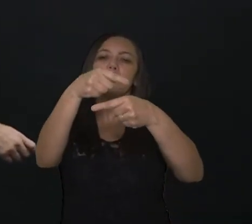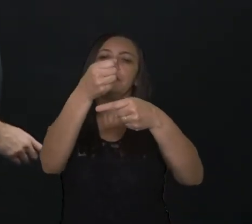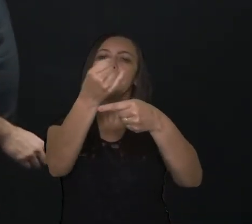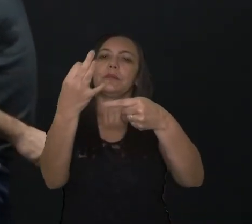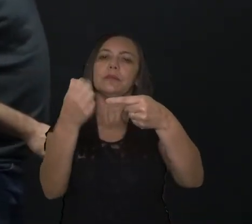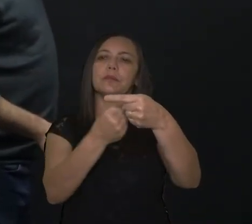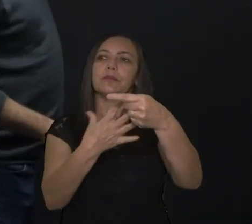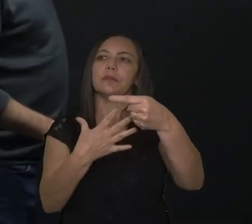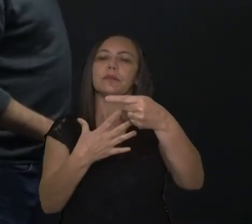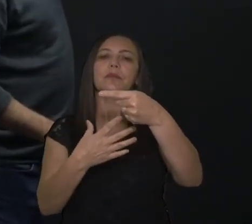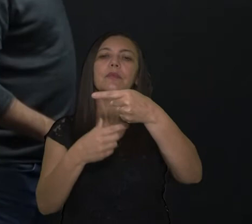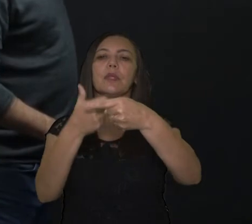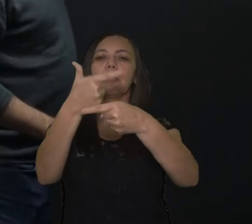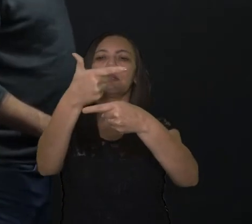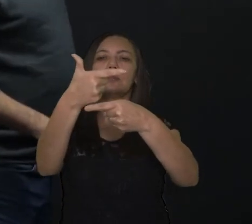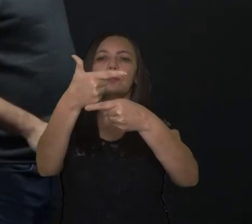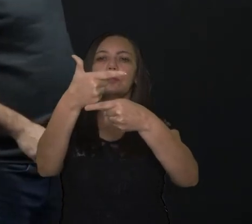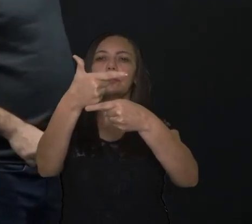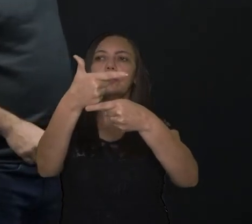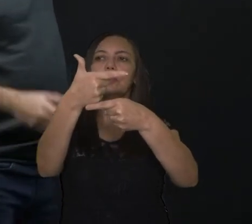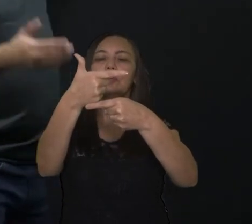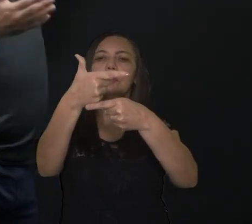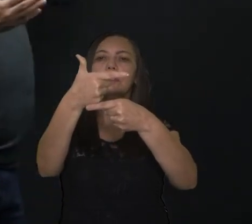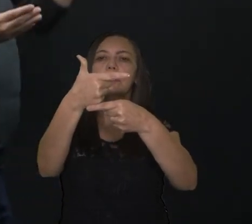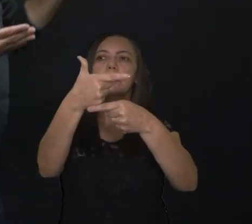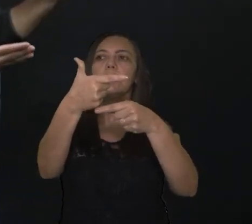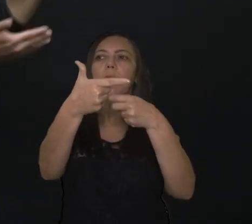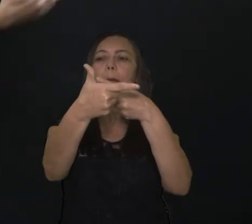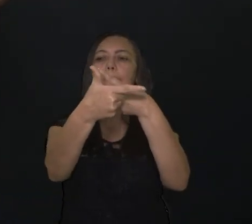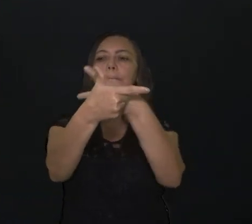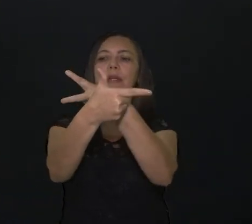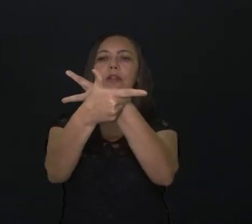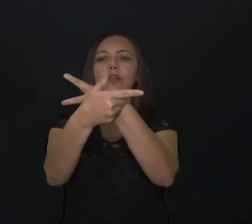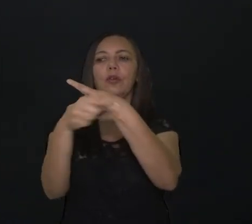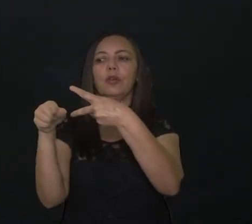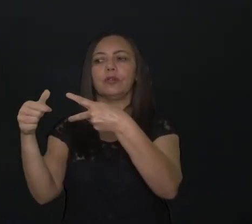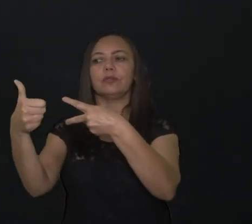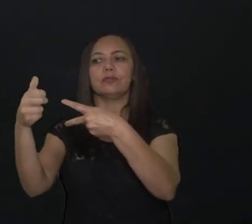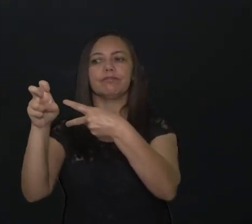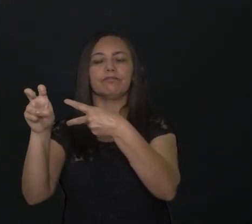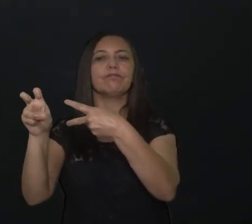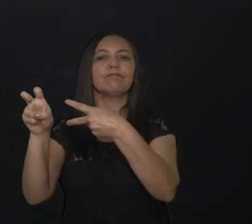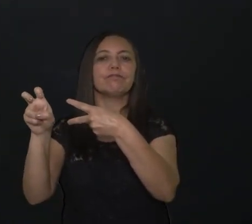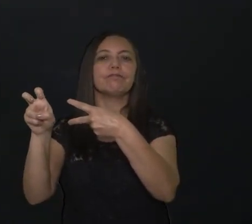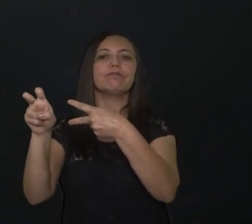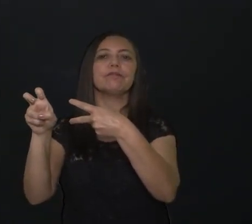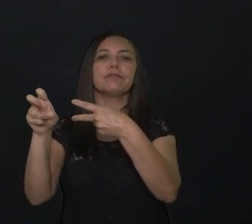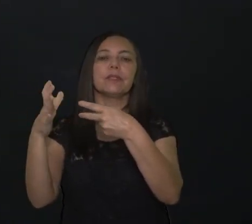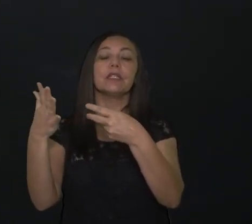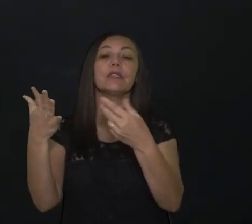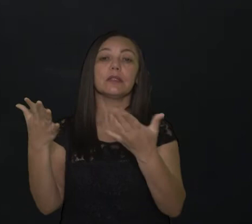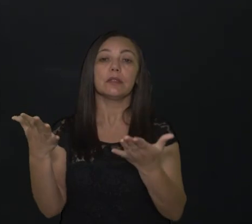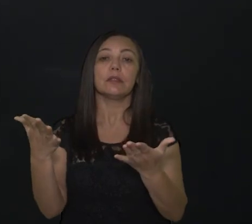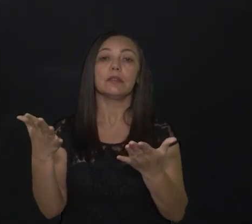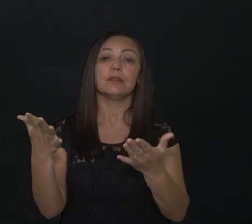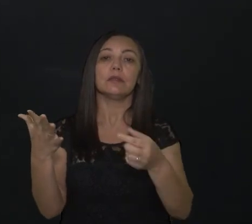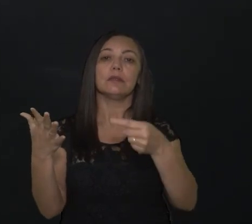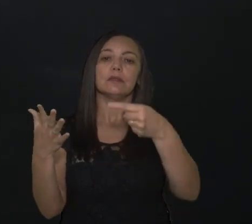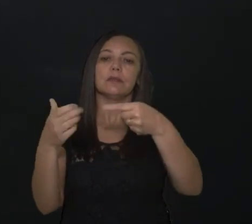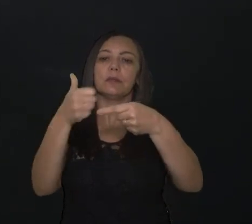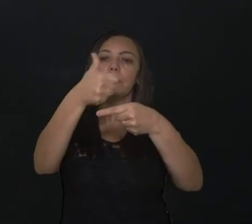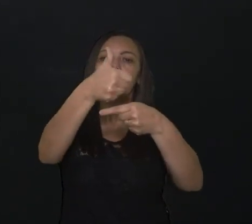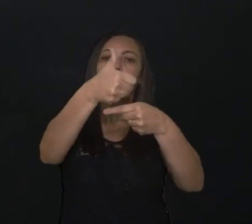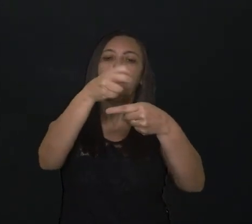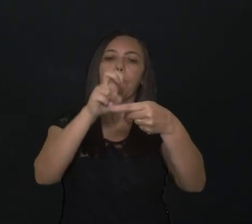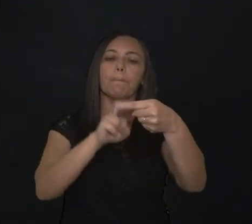só. Como 2 é menor do que 15, analisando da esquerda para a direita, automaticamente, então,